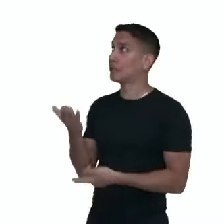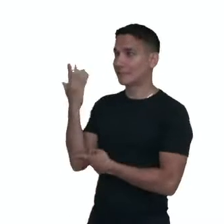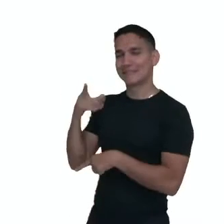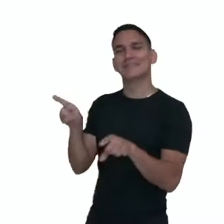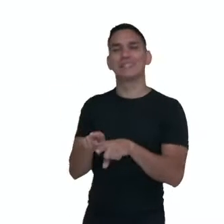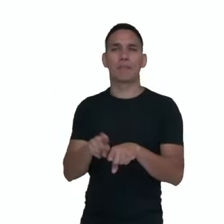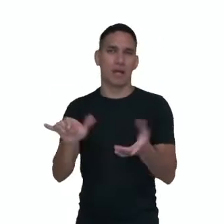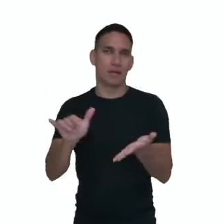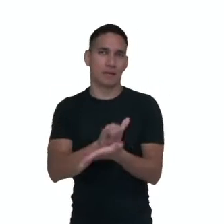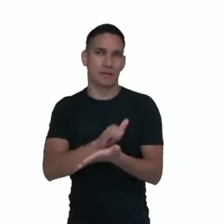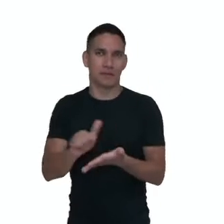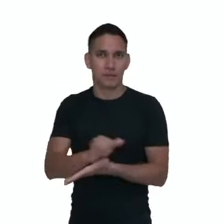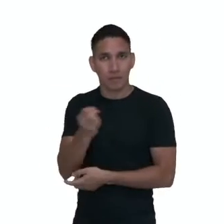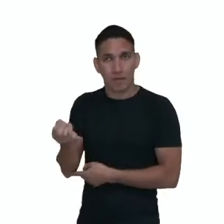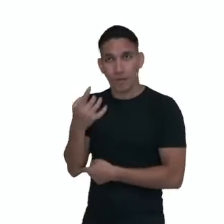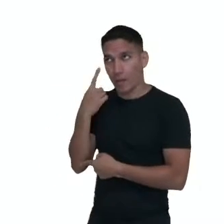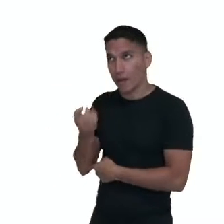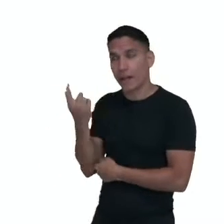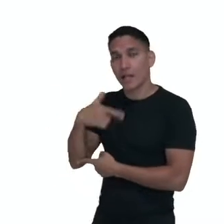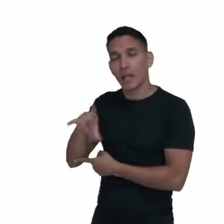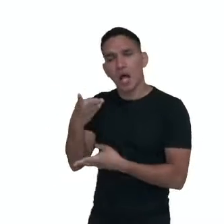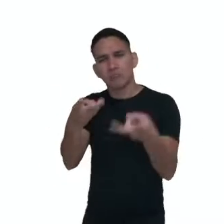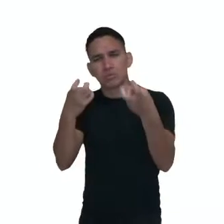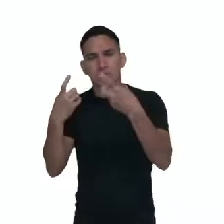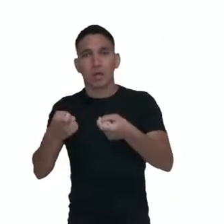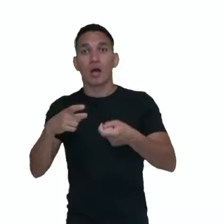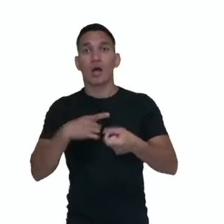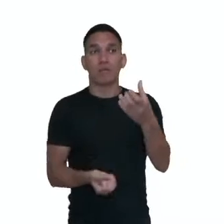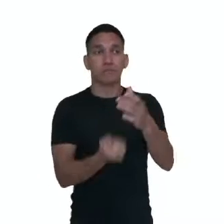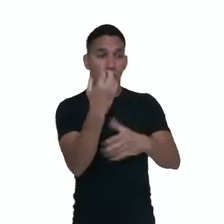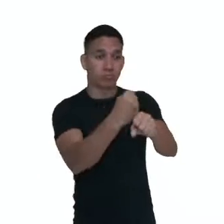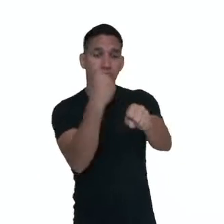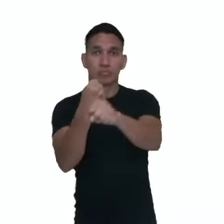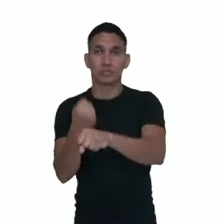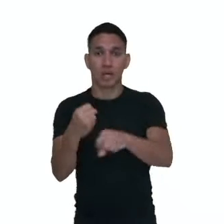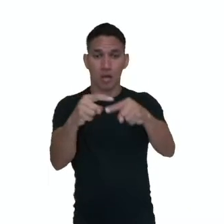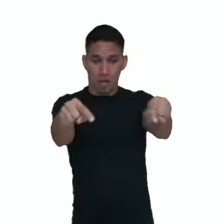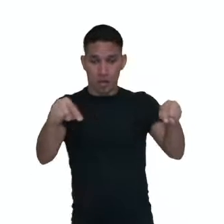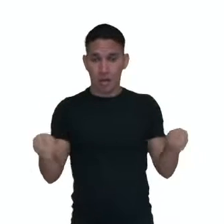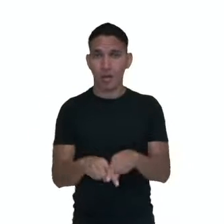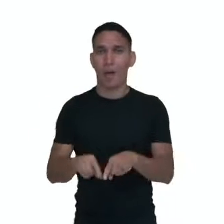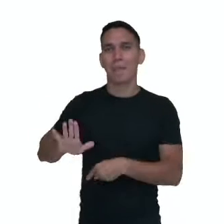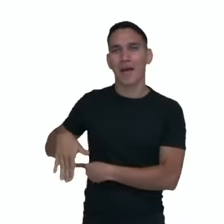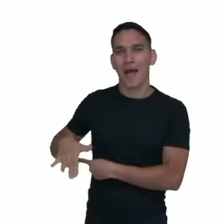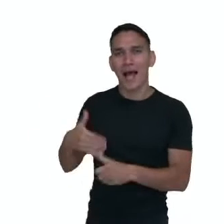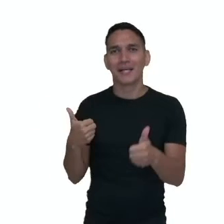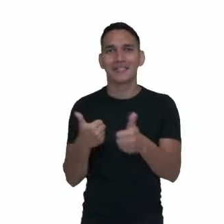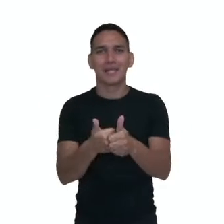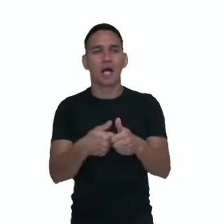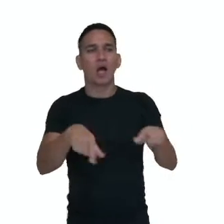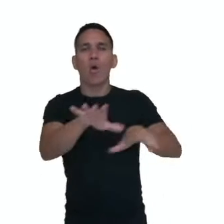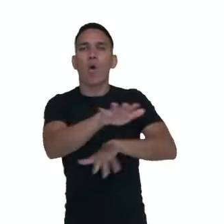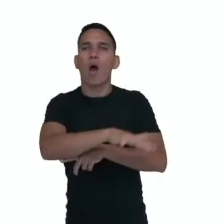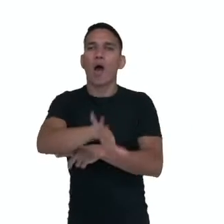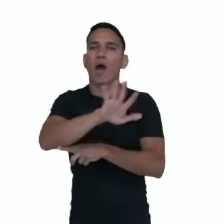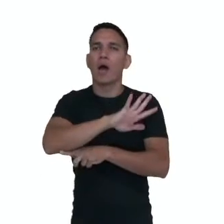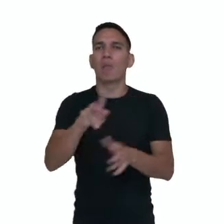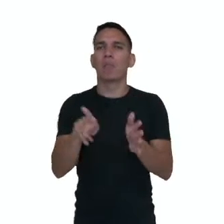Inglaterra. Foram observadas a instalação de quadra nas praias, estações de veraneio e